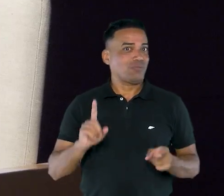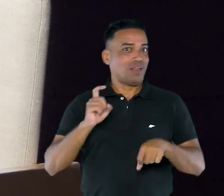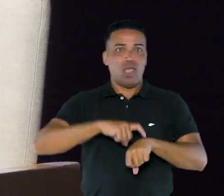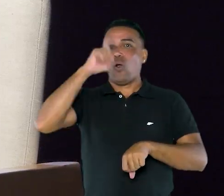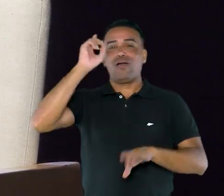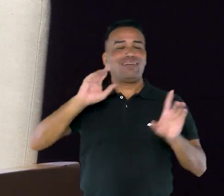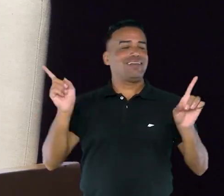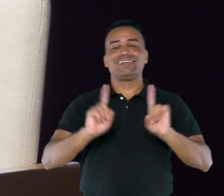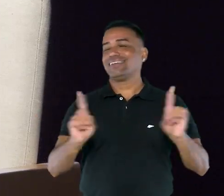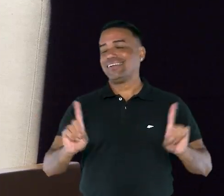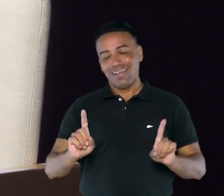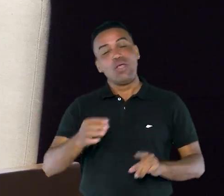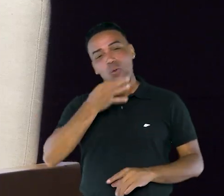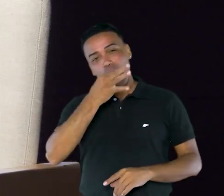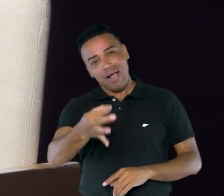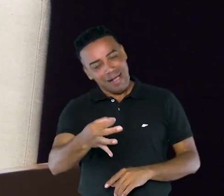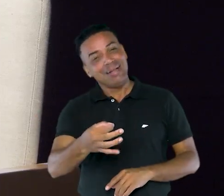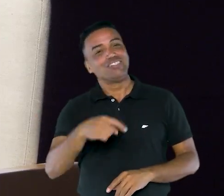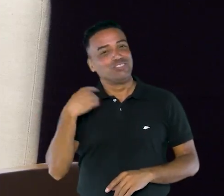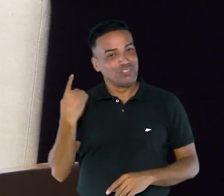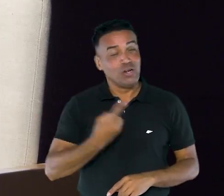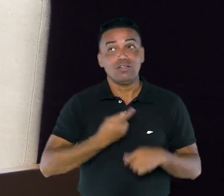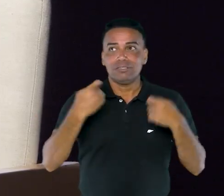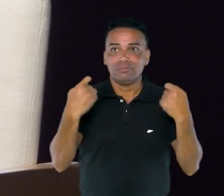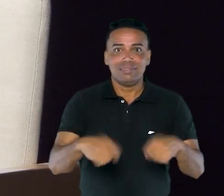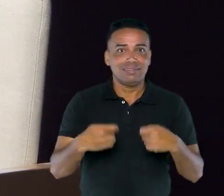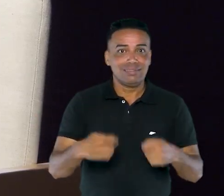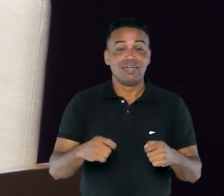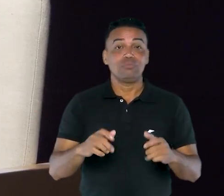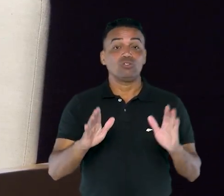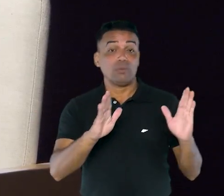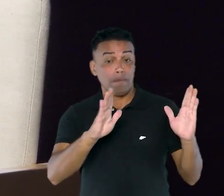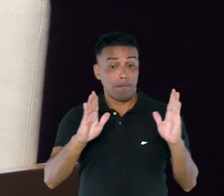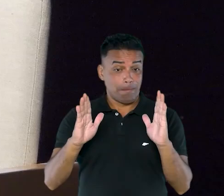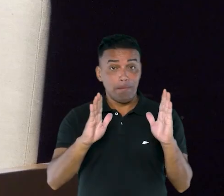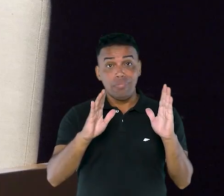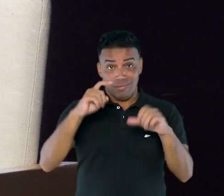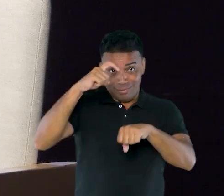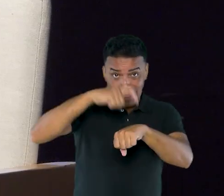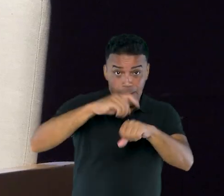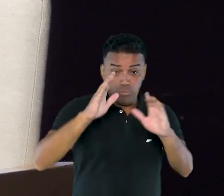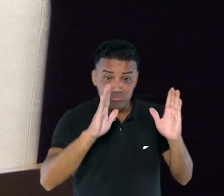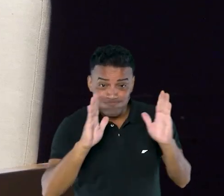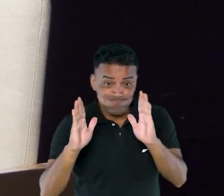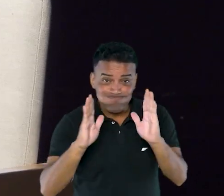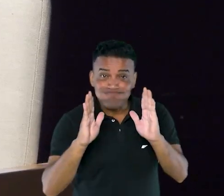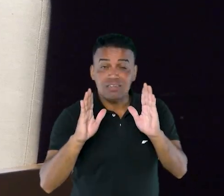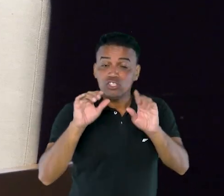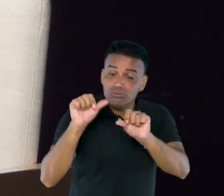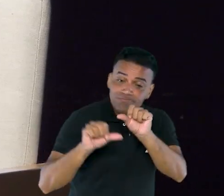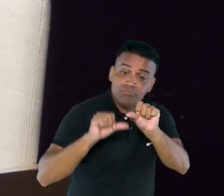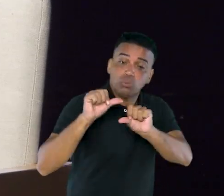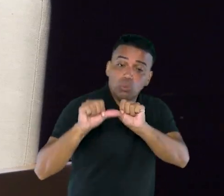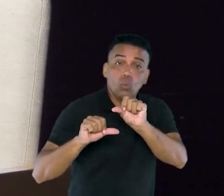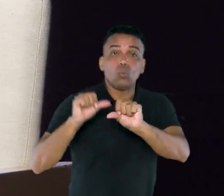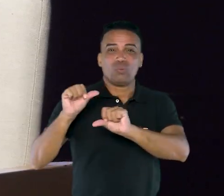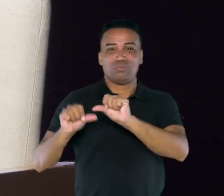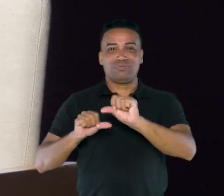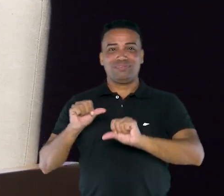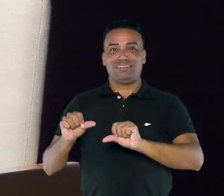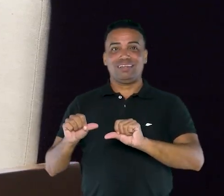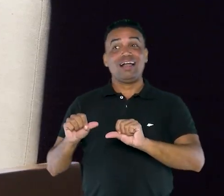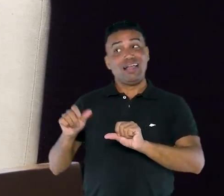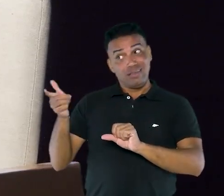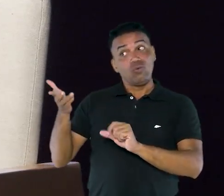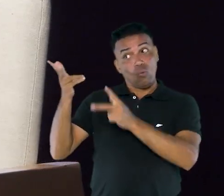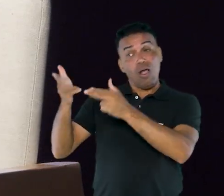que a gente tem um espaço ainda de construção. E aí, sim,